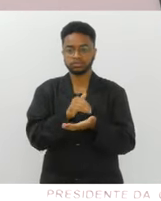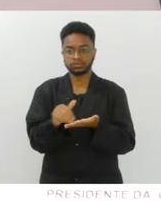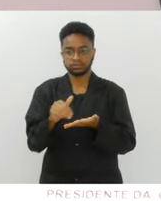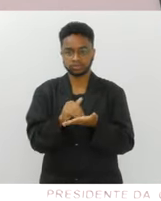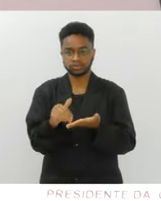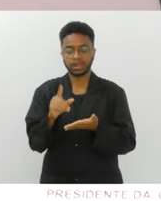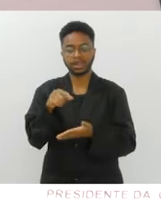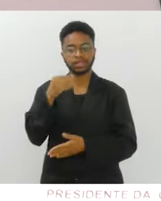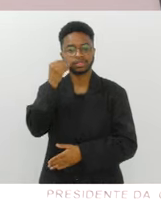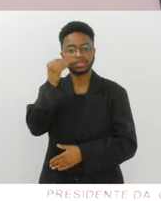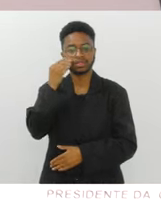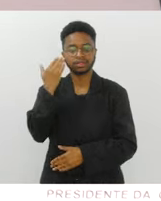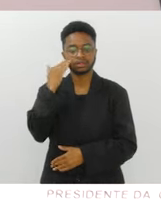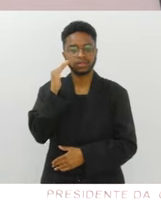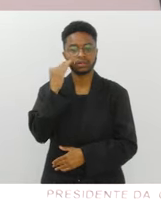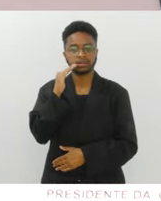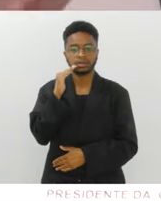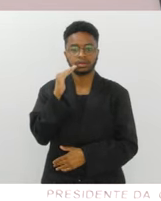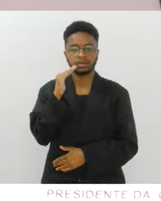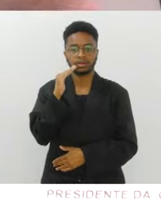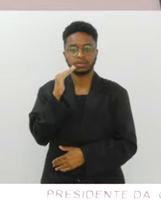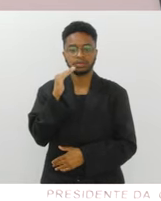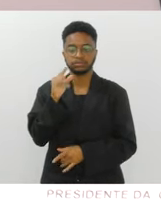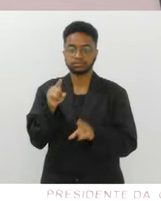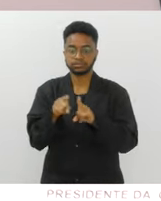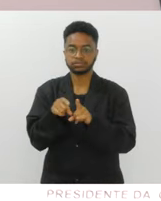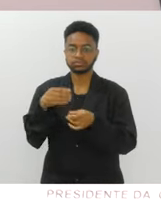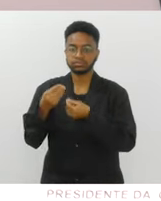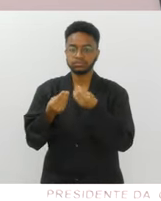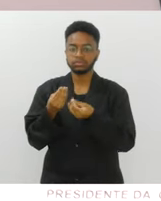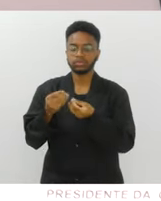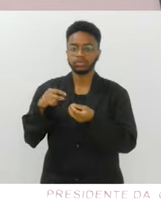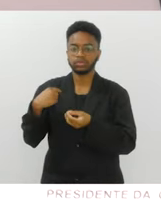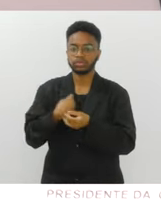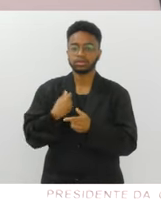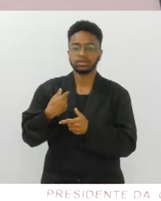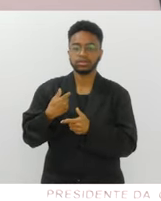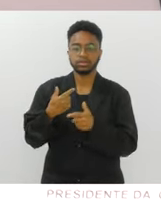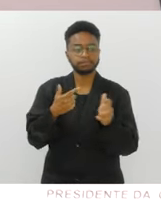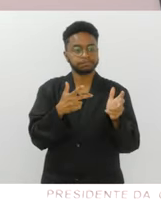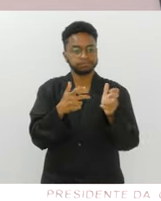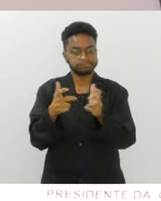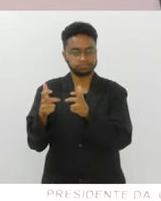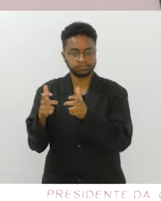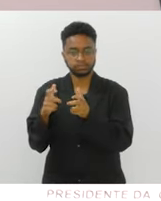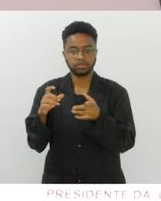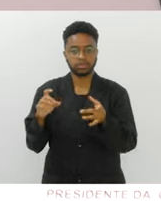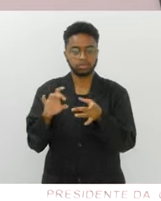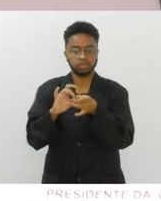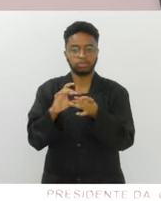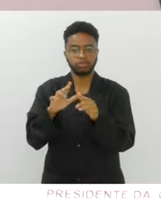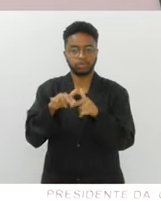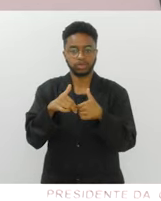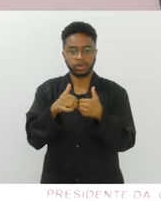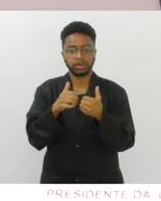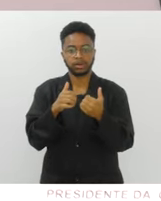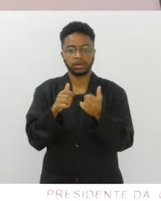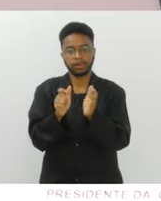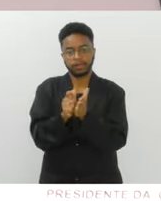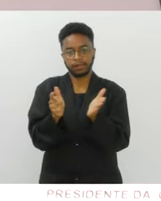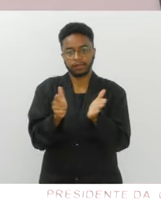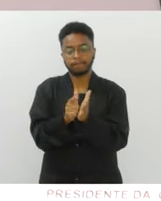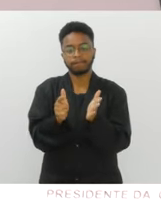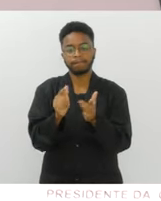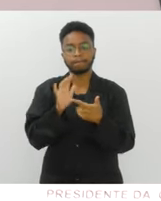de tentar entender o que a gente vinha também ouvindo através da mídia, através da imprensa, de qual seria o